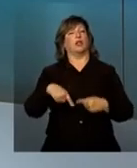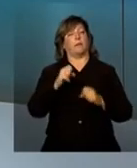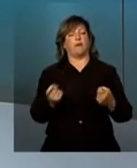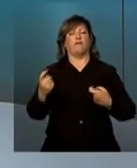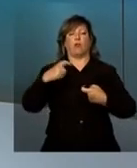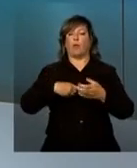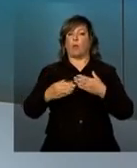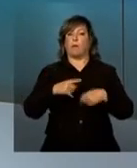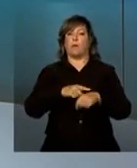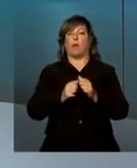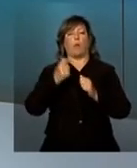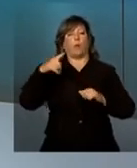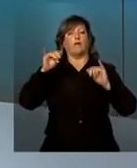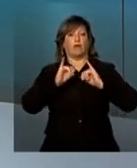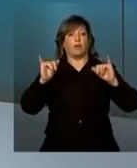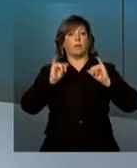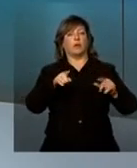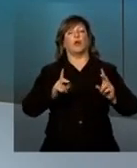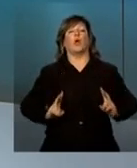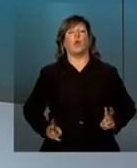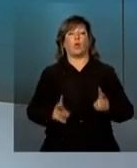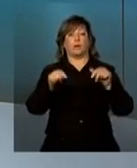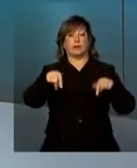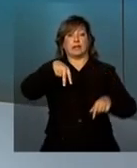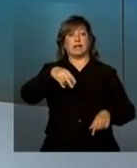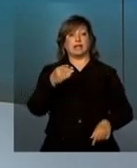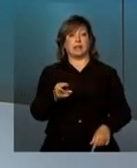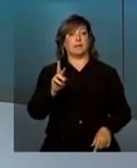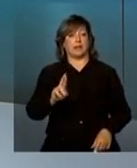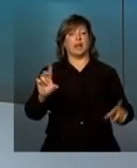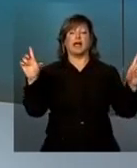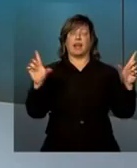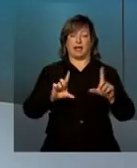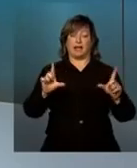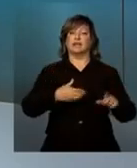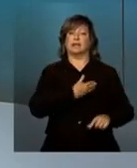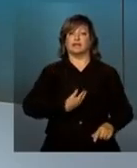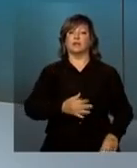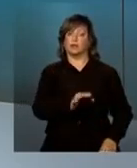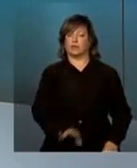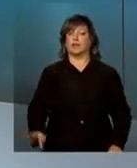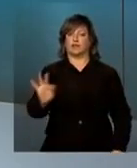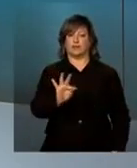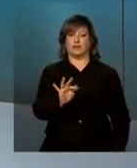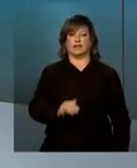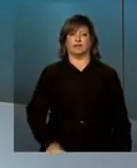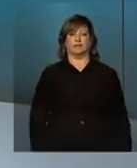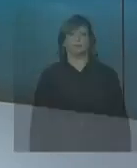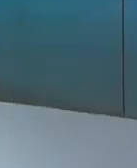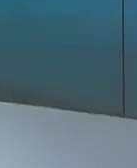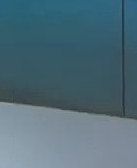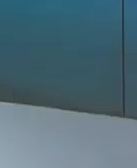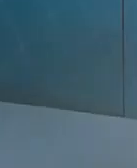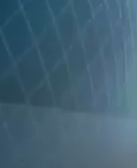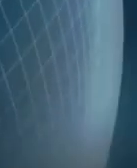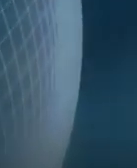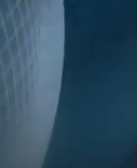voltar a qualquer momento com outras informações. Continue com a gente aqui na NBR, a TV do Governo Federal.